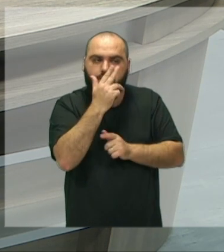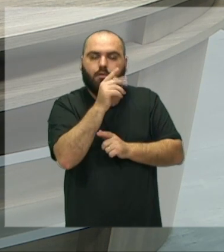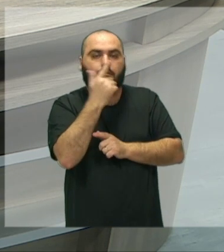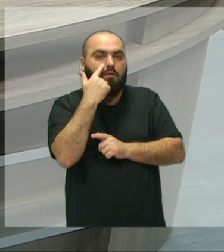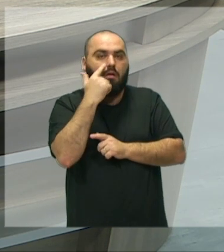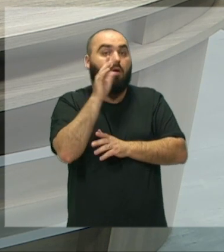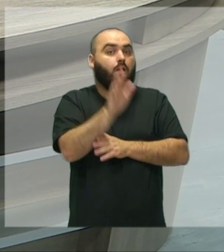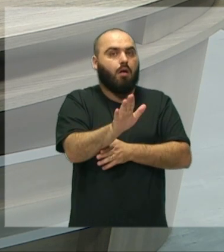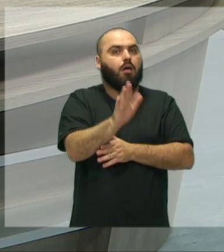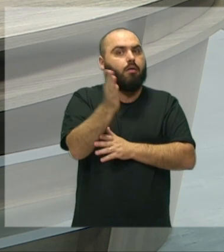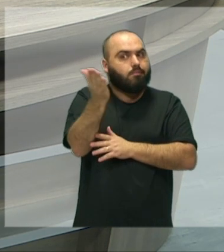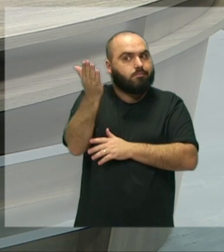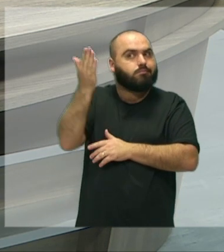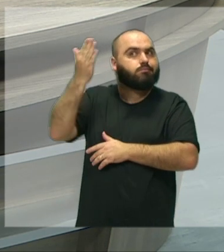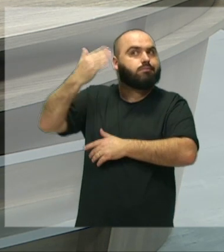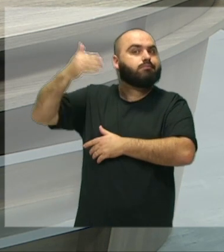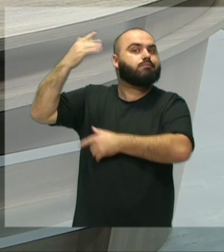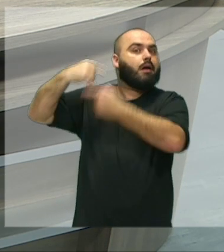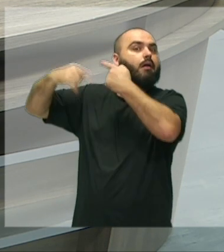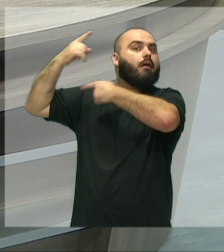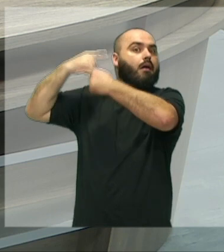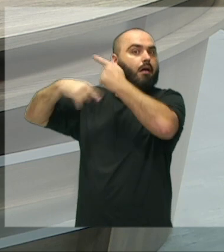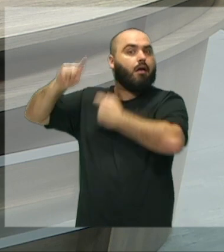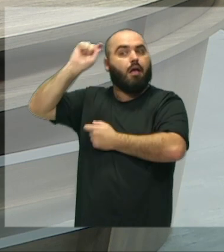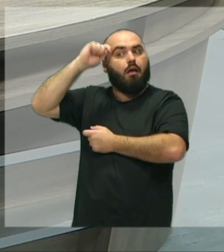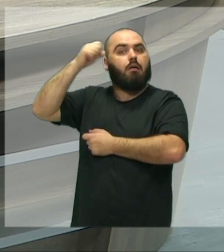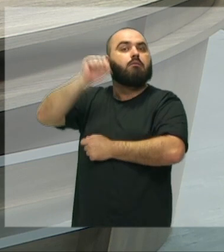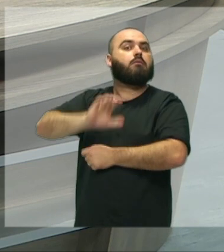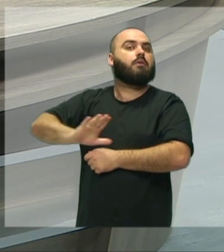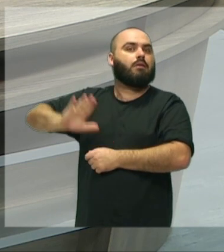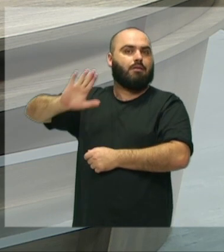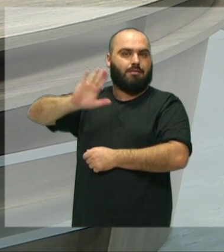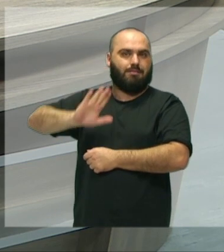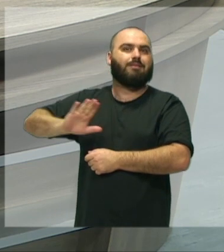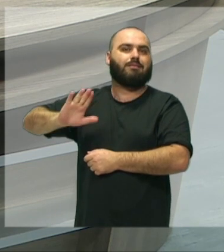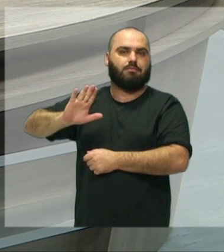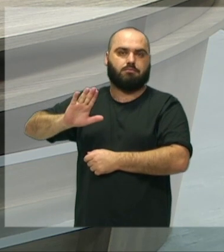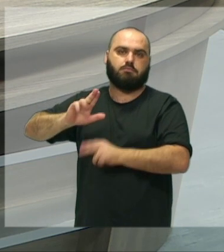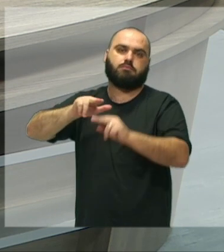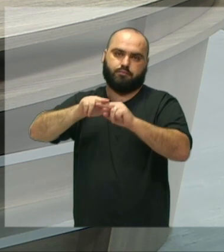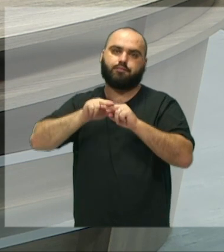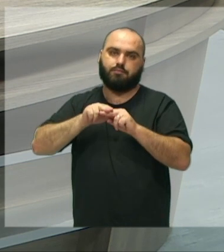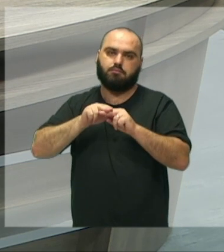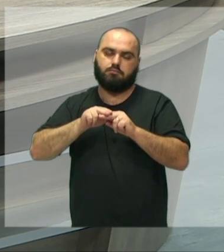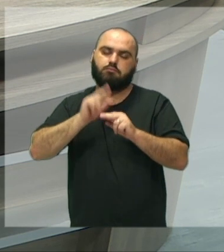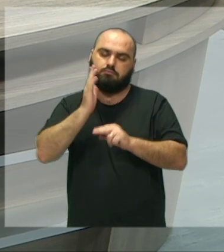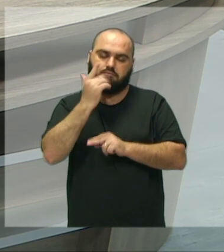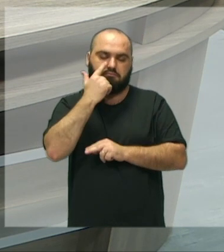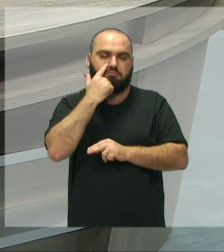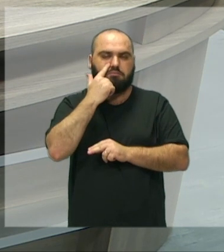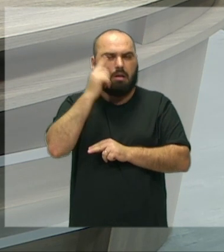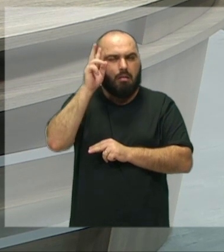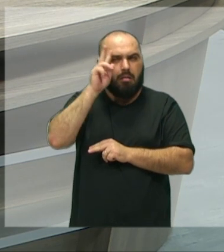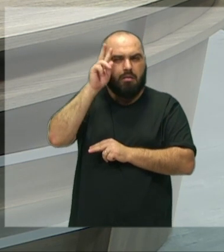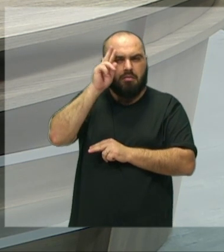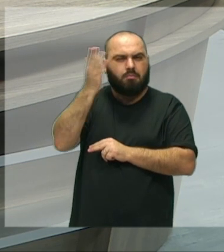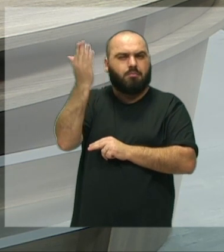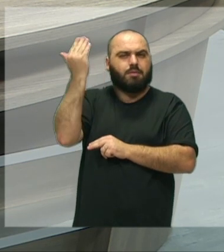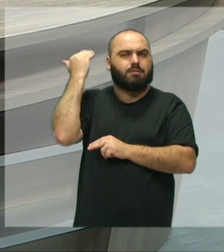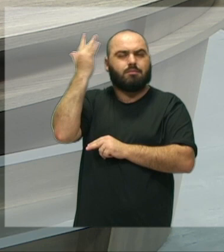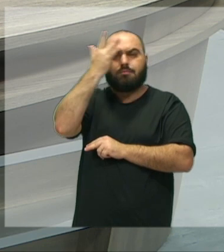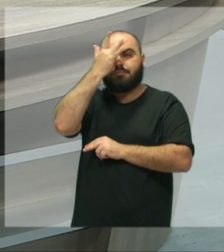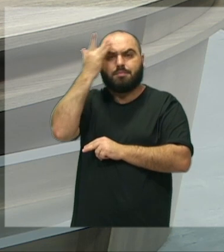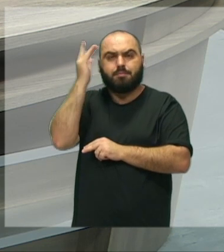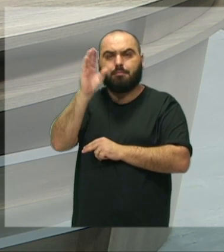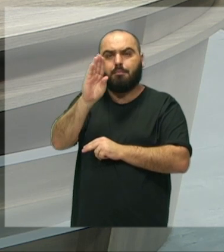uma origem africana, então eu sou afro-americano. Você se lembra muito bem dos 2 mandatos do Barack Obama.